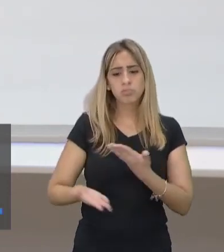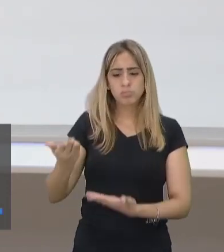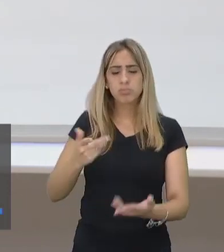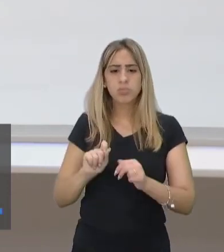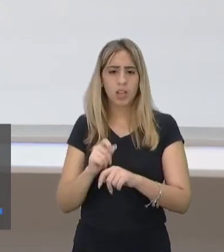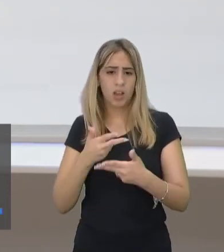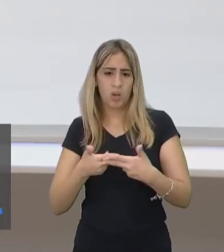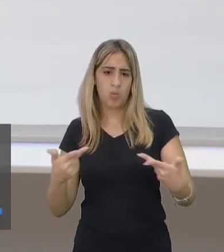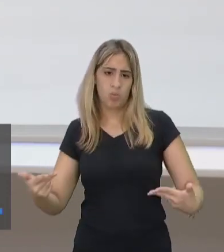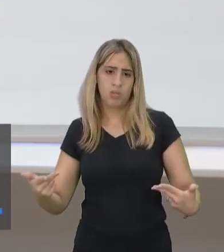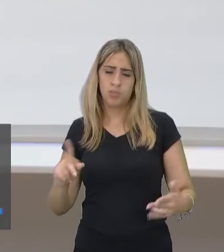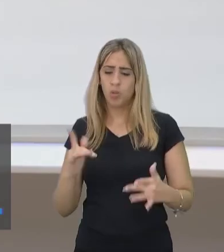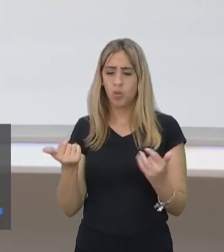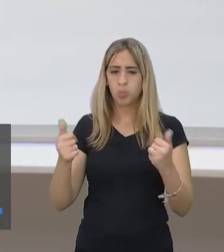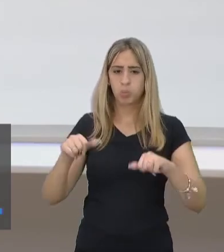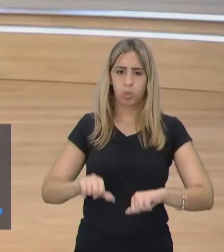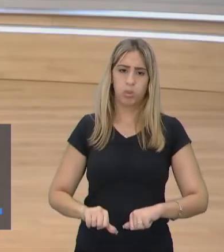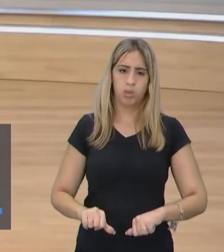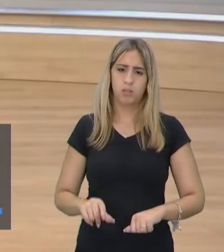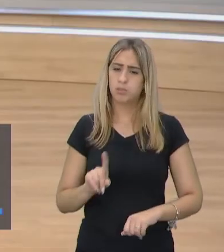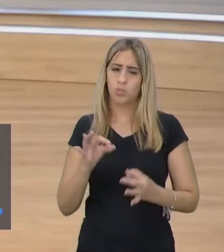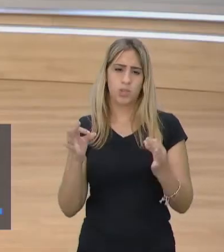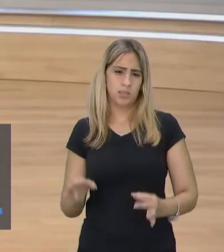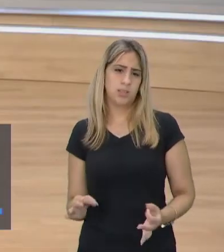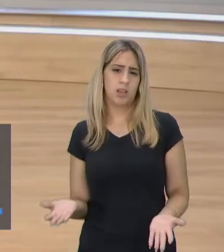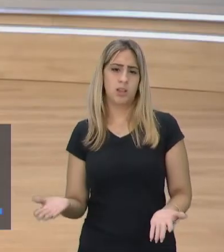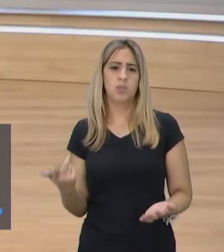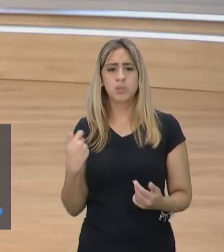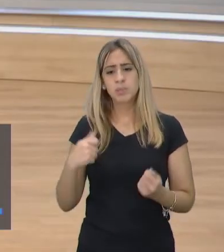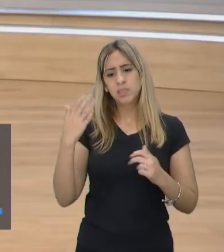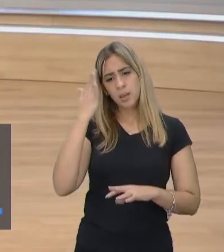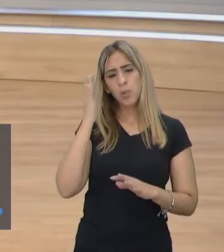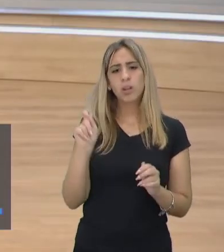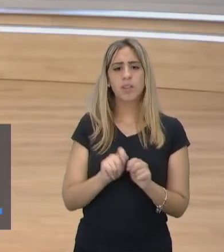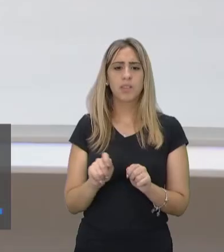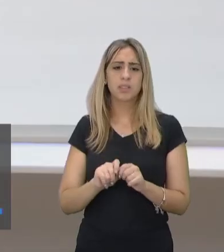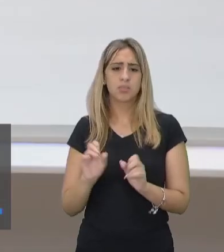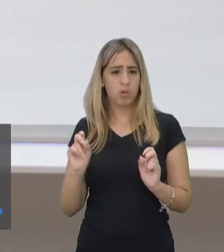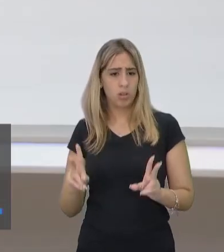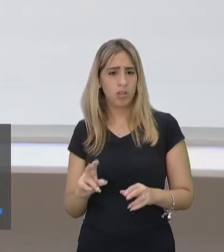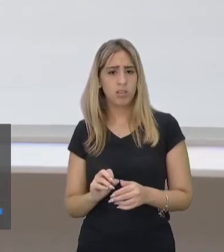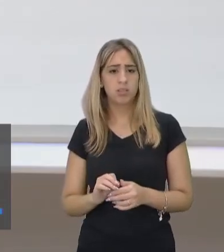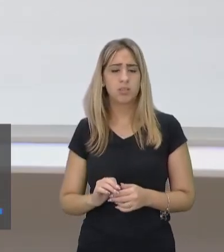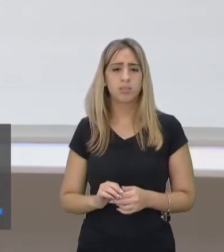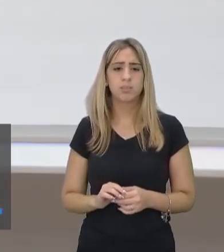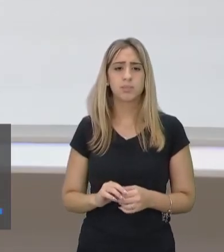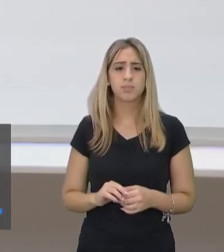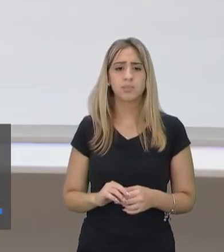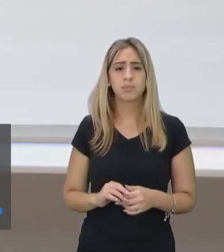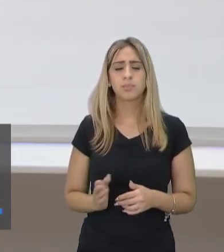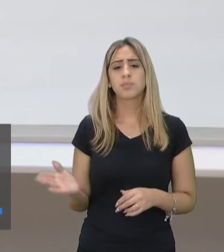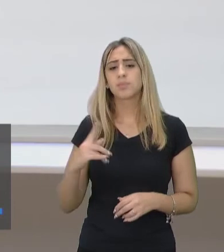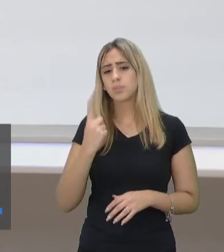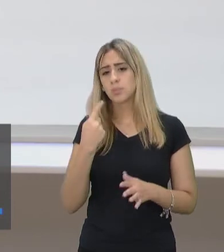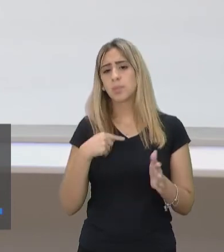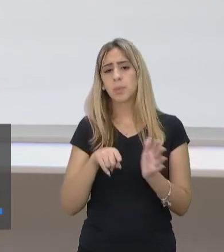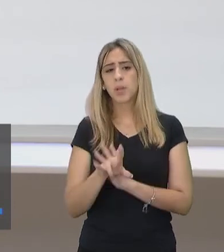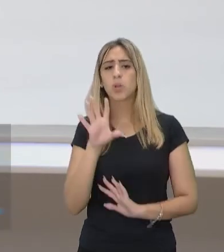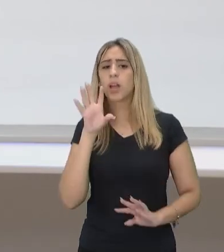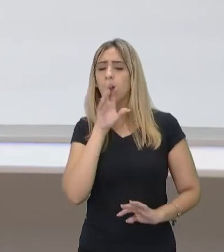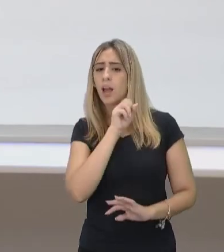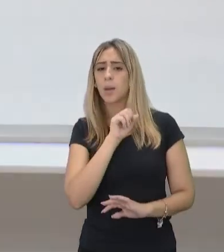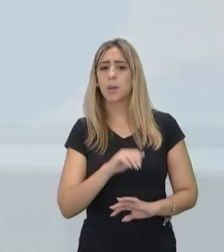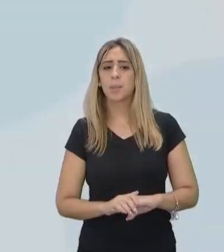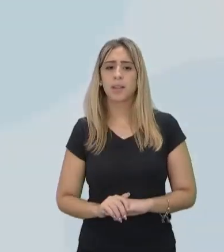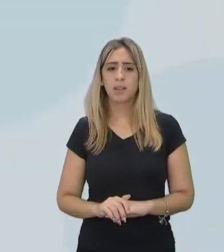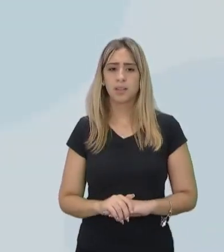acontecer, não deixar falir. Não dá certo. Senão não dá certo, você tem que saber o que você está fazendo, tá certo? E aí, gente, vem uma perguntinha rápida, ó, que